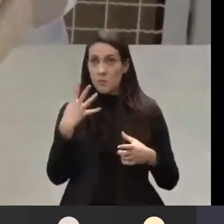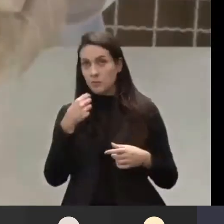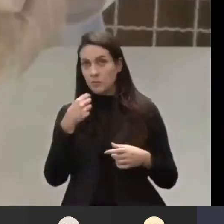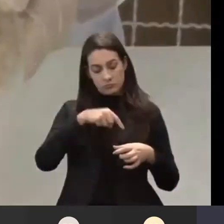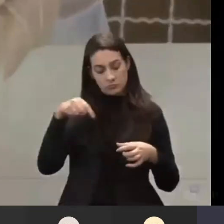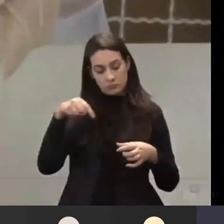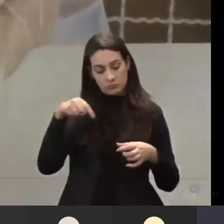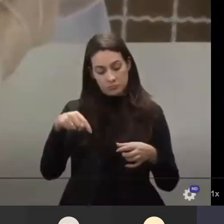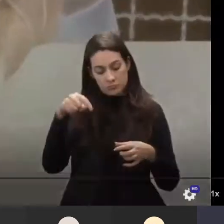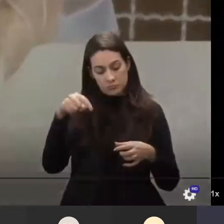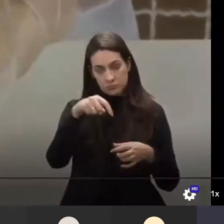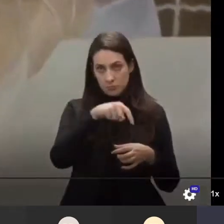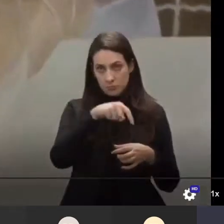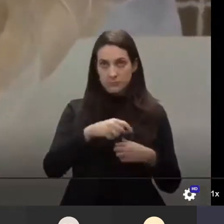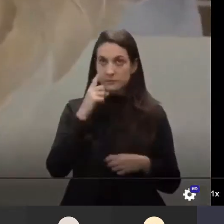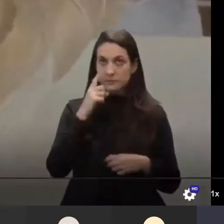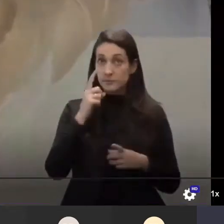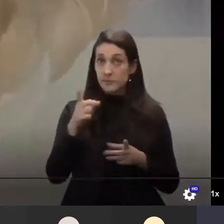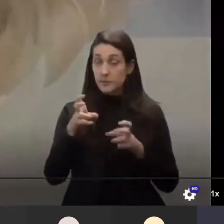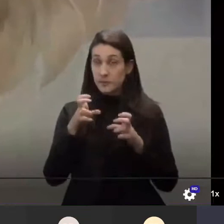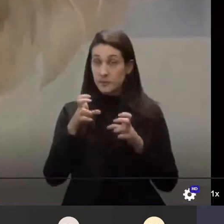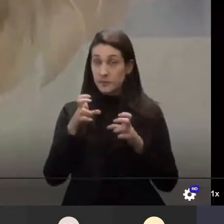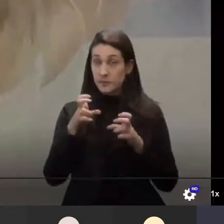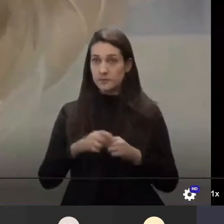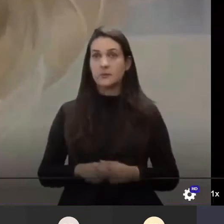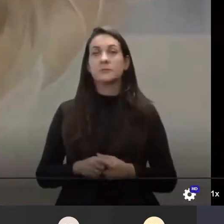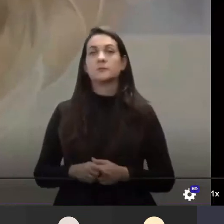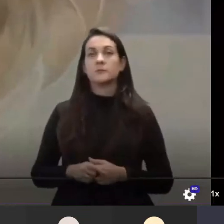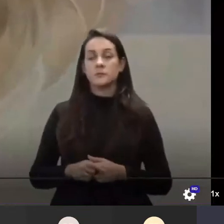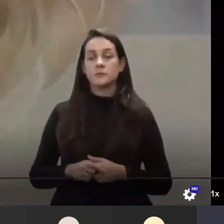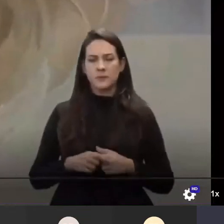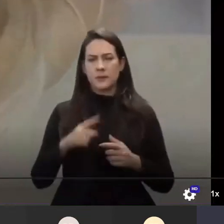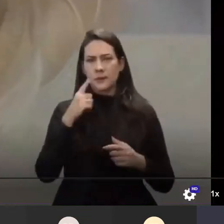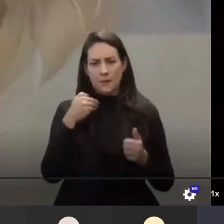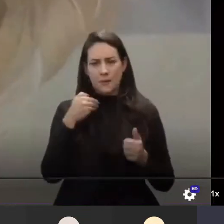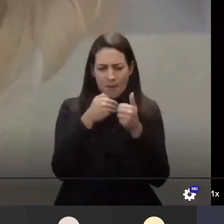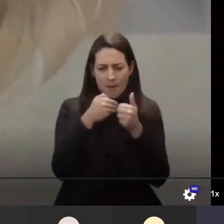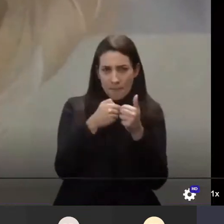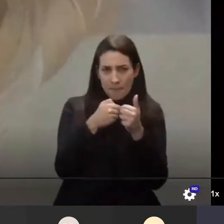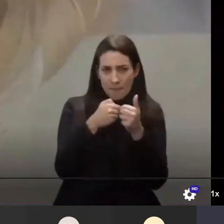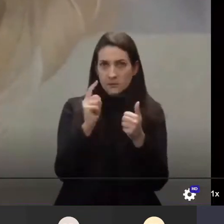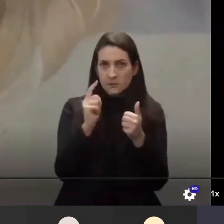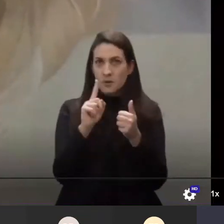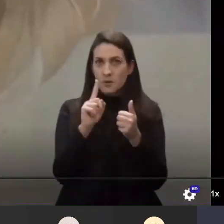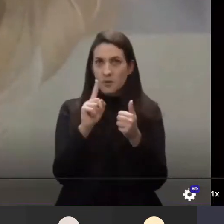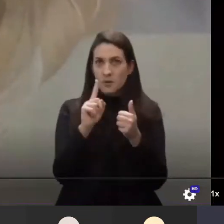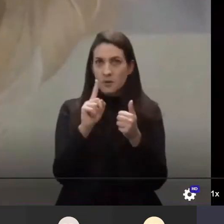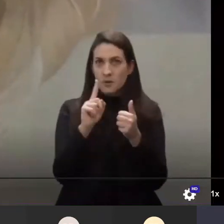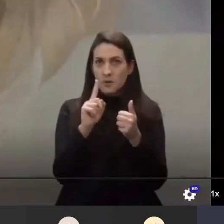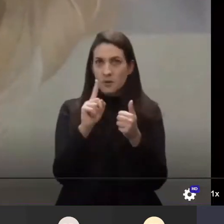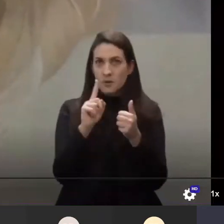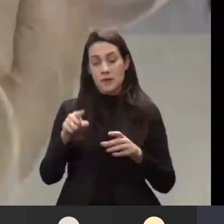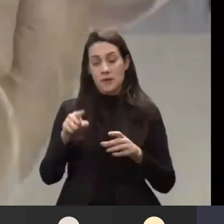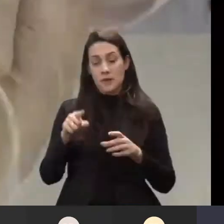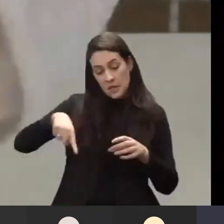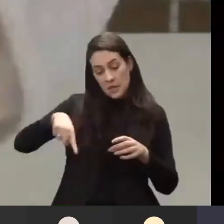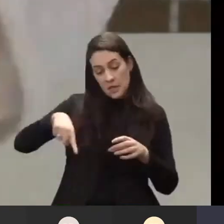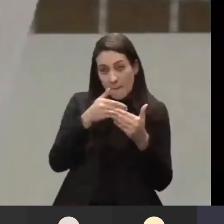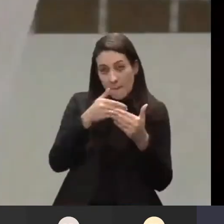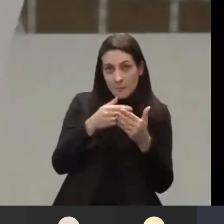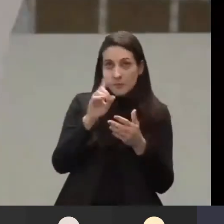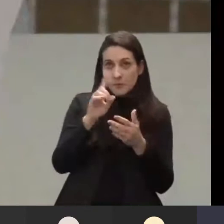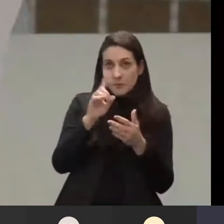4 marcações. E repare que essas marcações não estão próximas um do outro e nem próximas da parede.